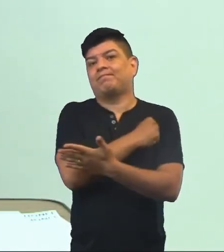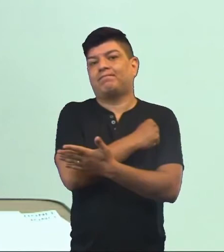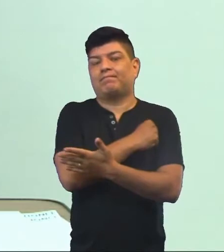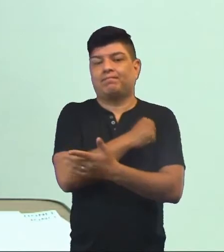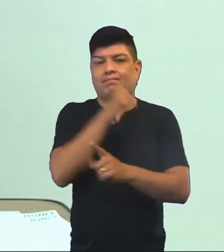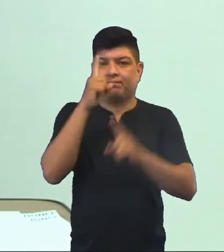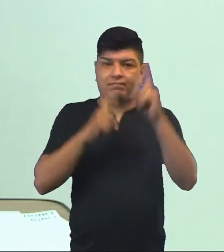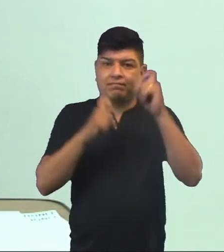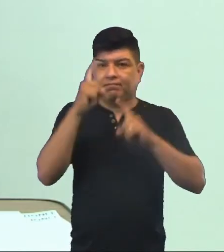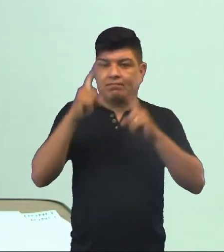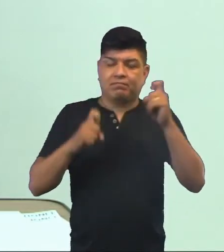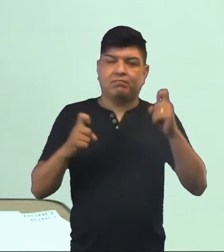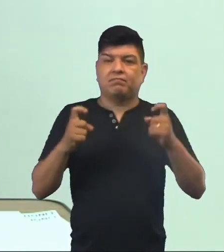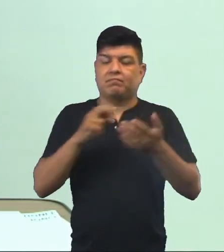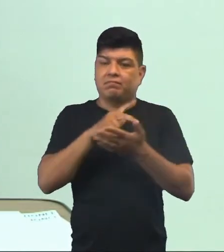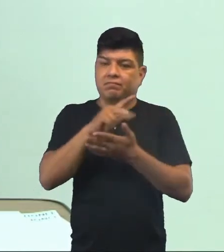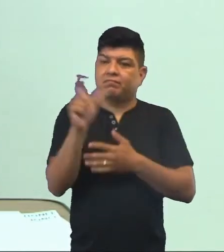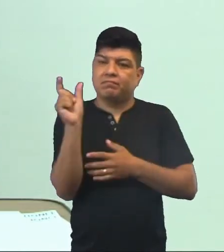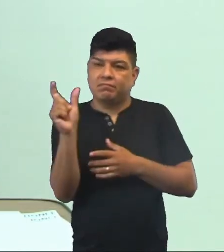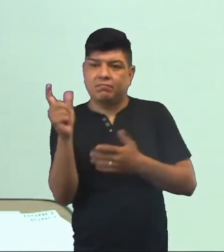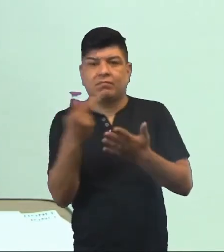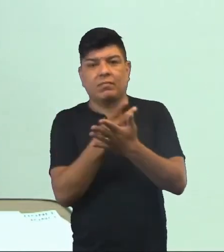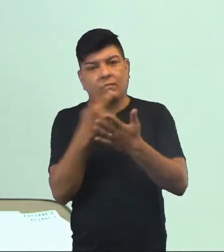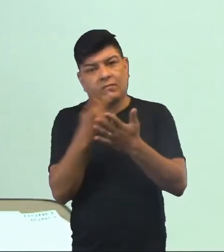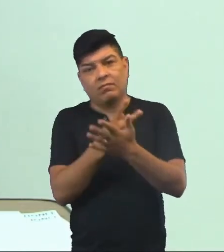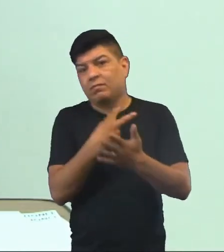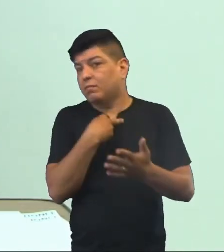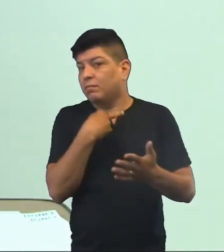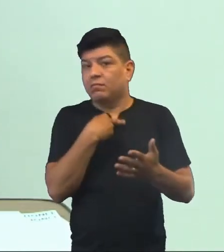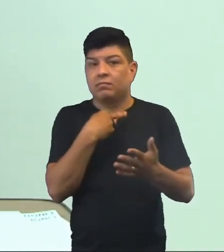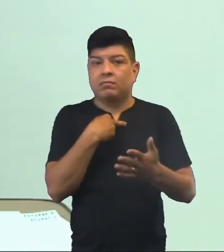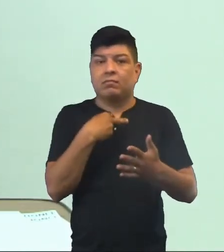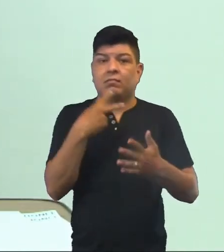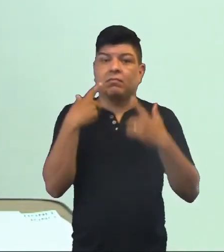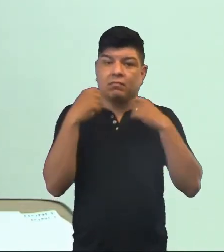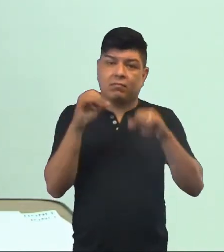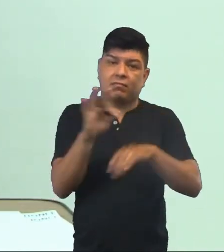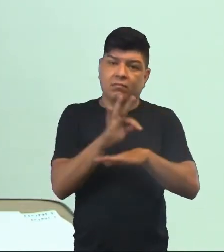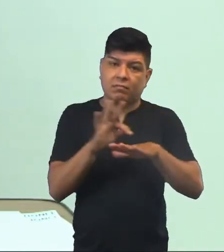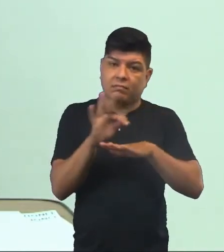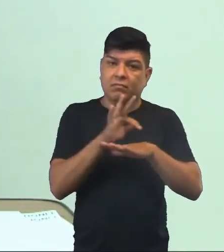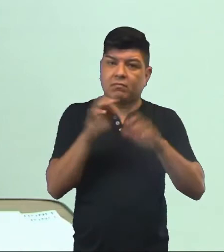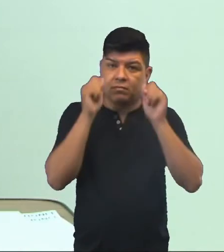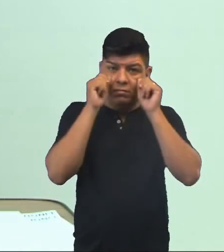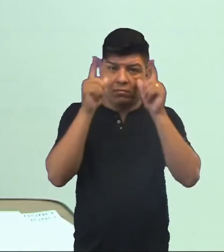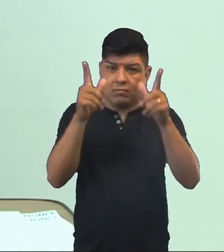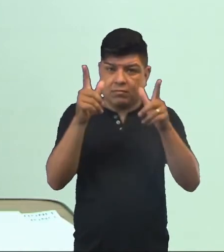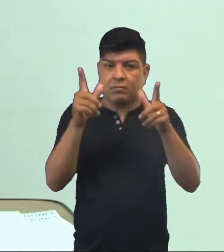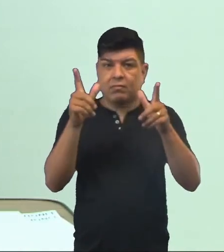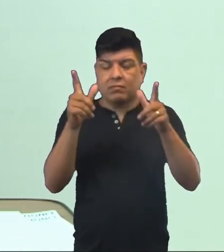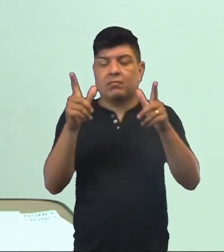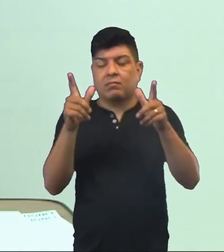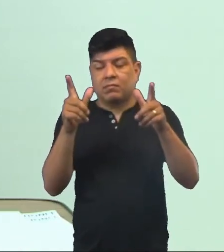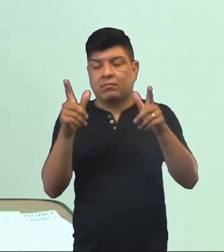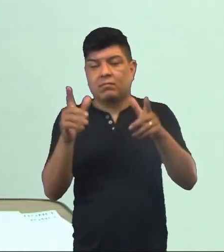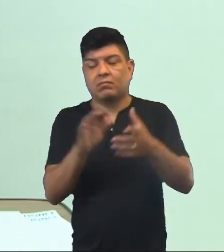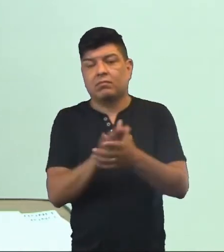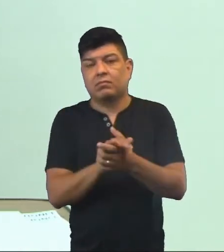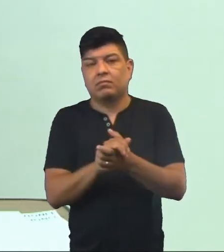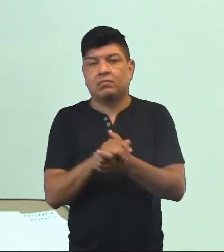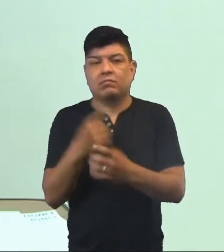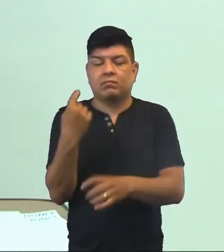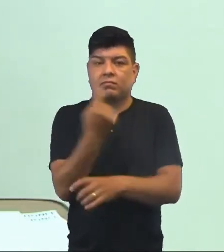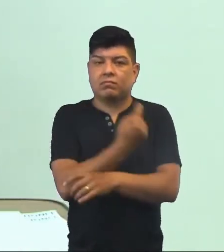expressões. Gente, tá, ser, pra. E a gente tem que se atentar, né, observar isso